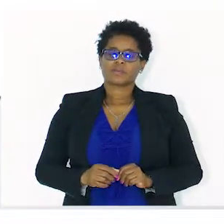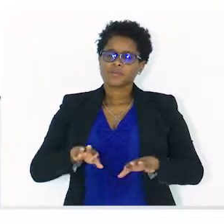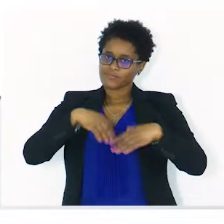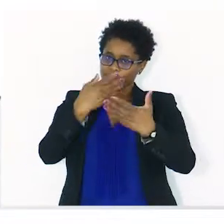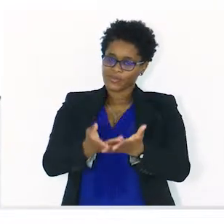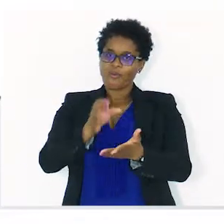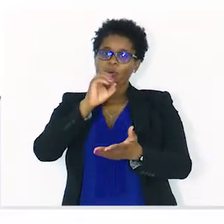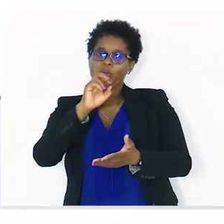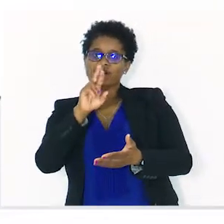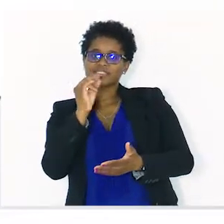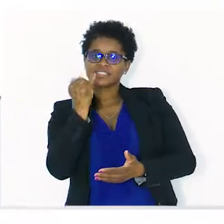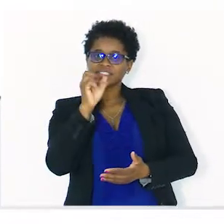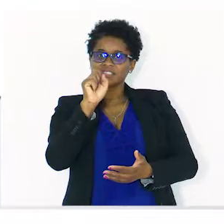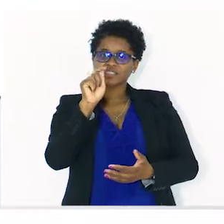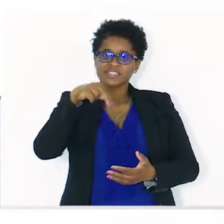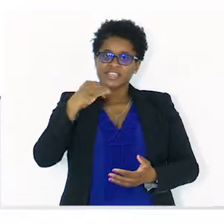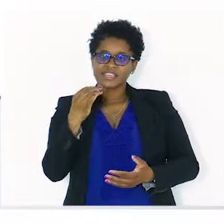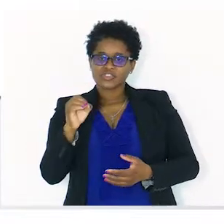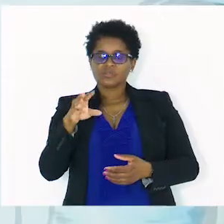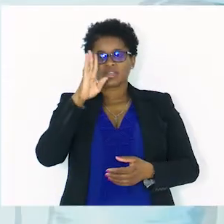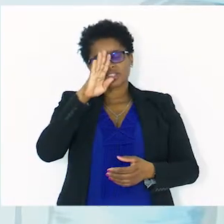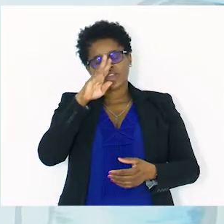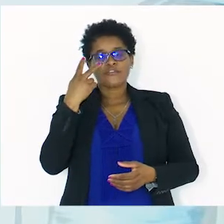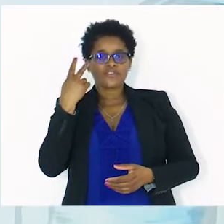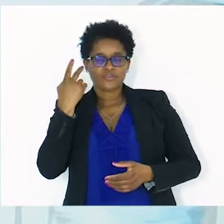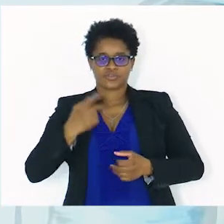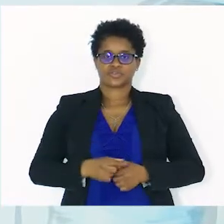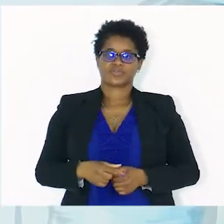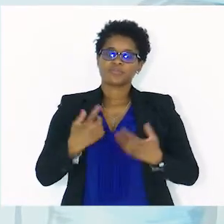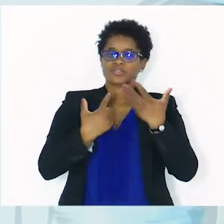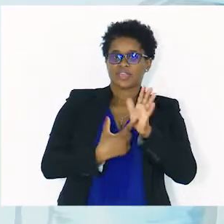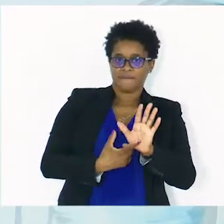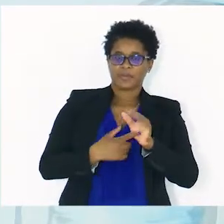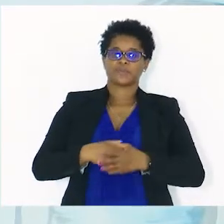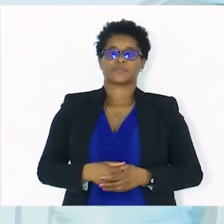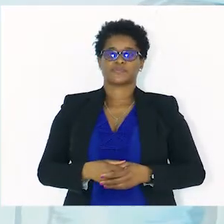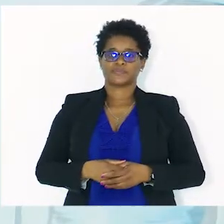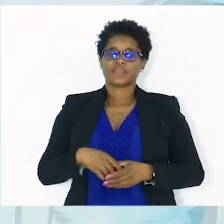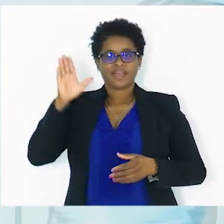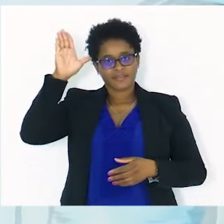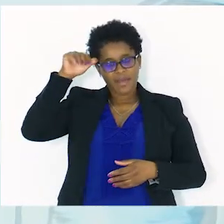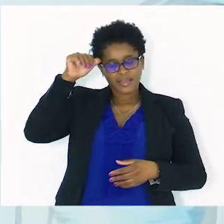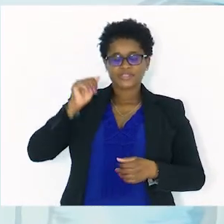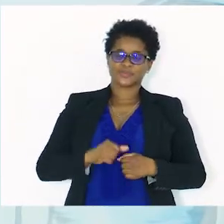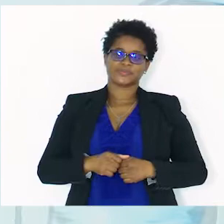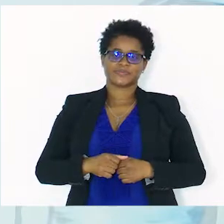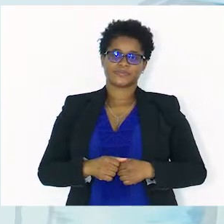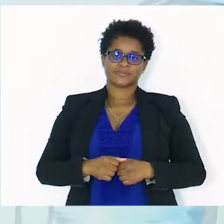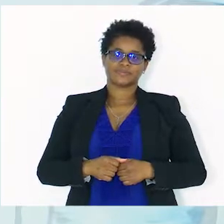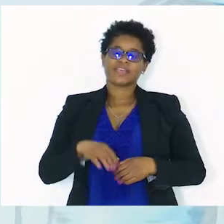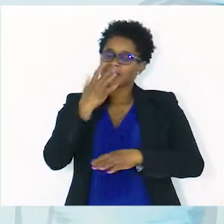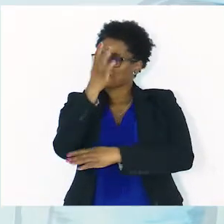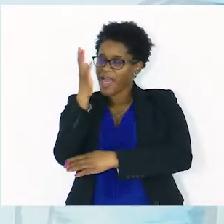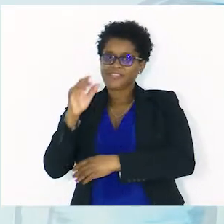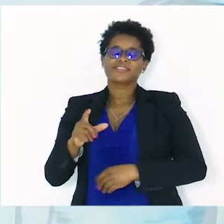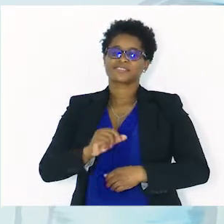fornece o oxigênio para os seres vivos, como por exemplo animais, As